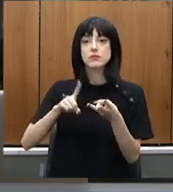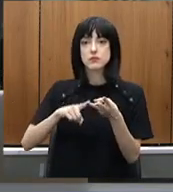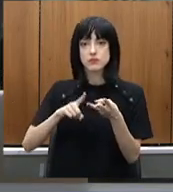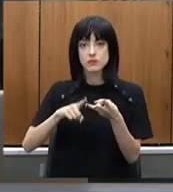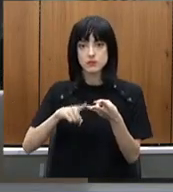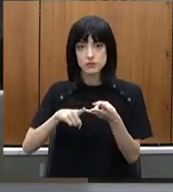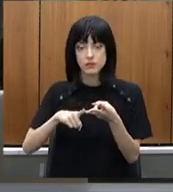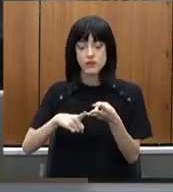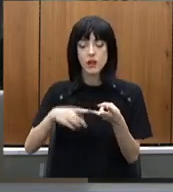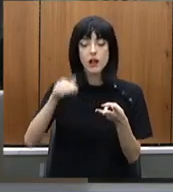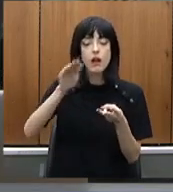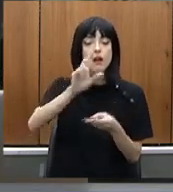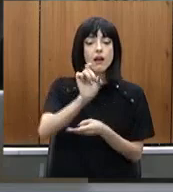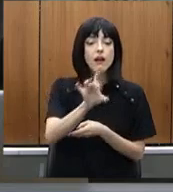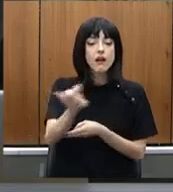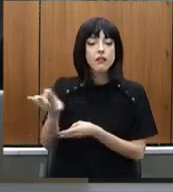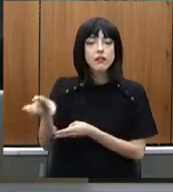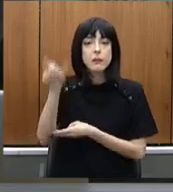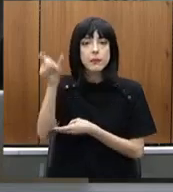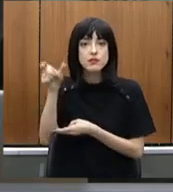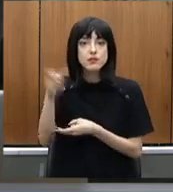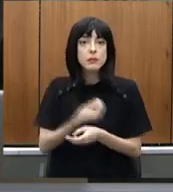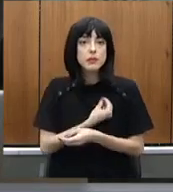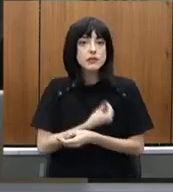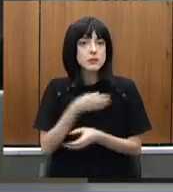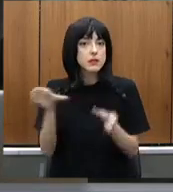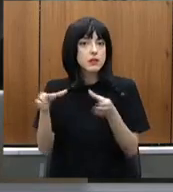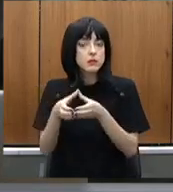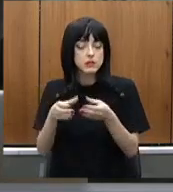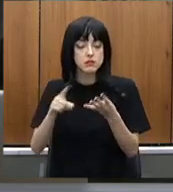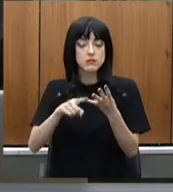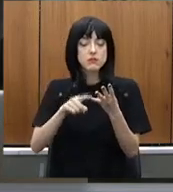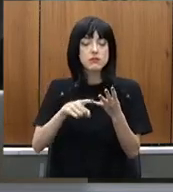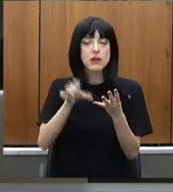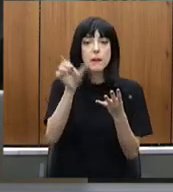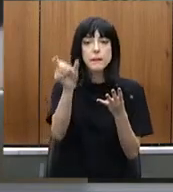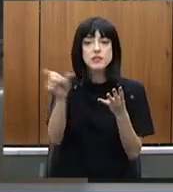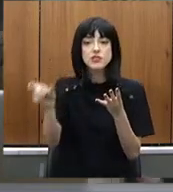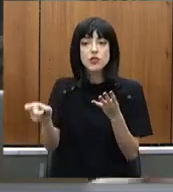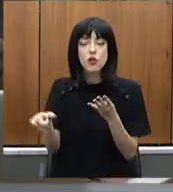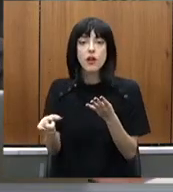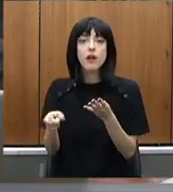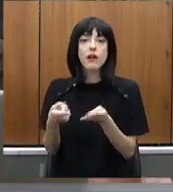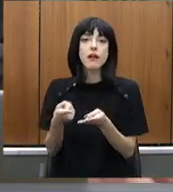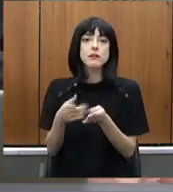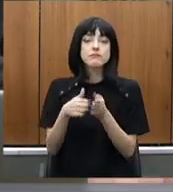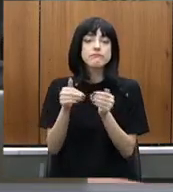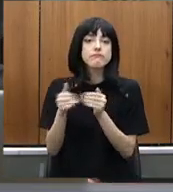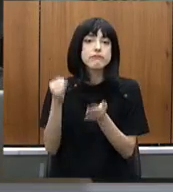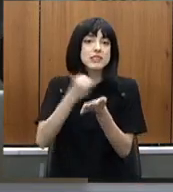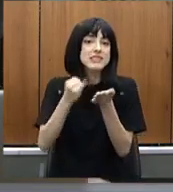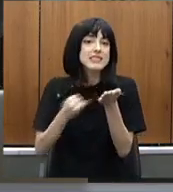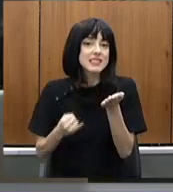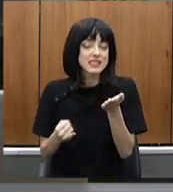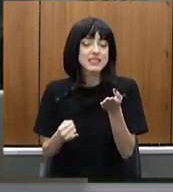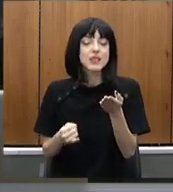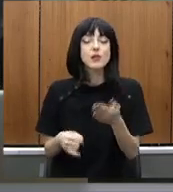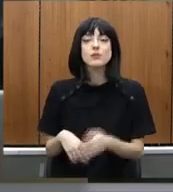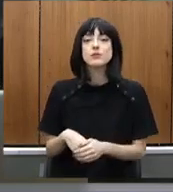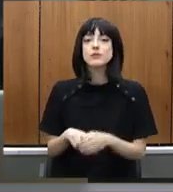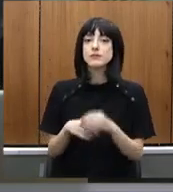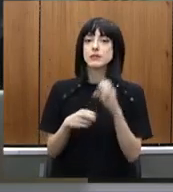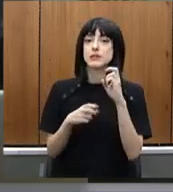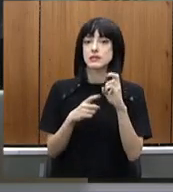quatro líderes por ordem de inscrição cinco membros da mesa da Assembleia por ordem descrição 6